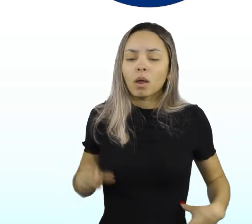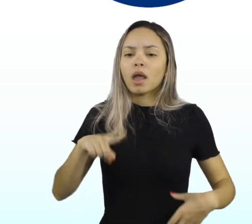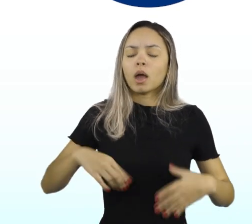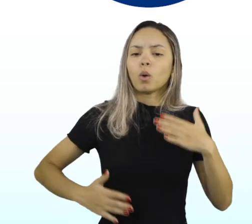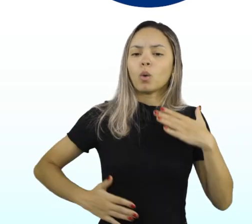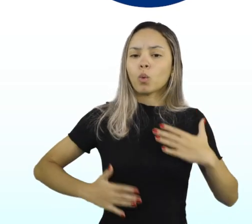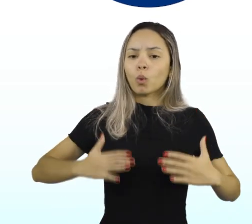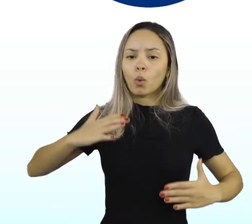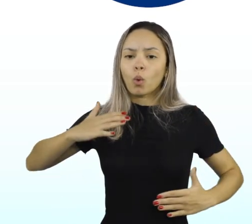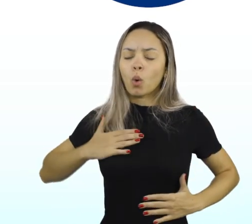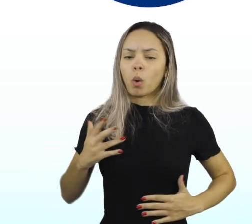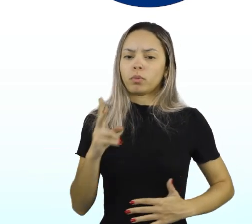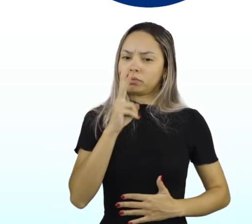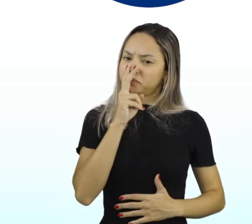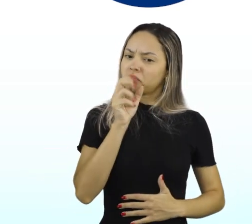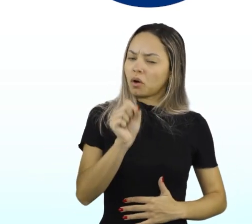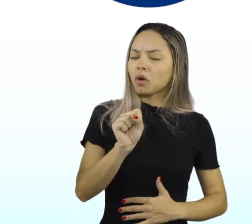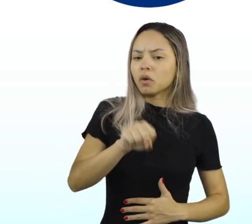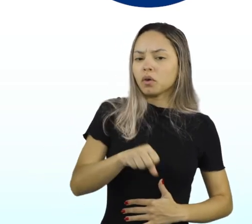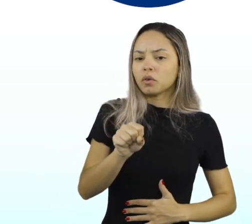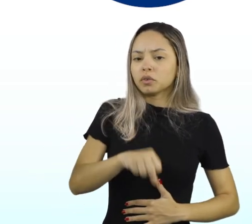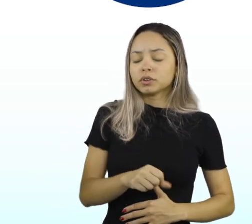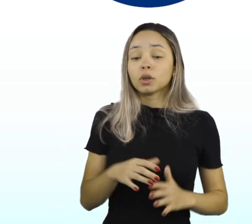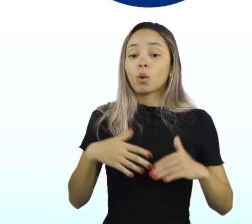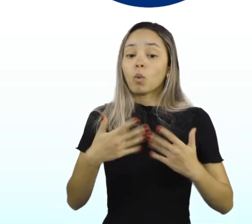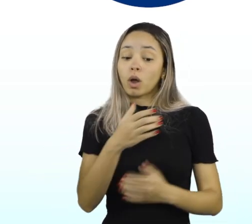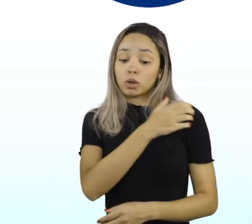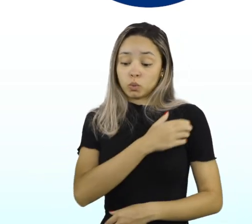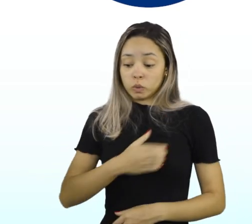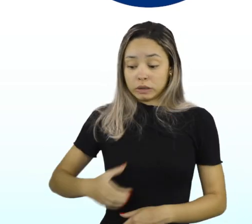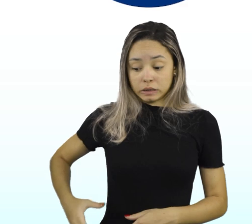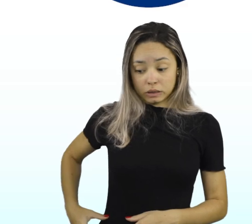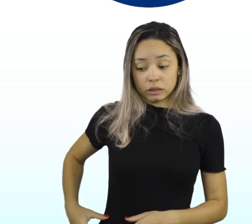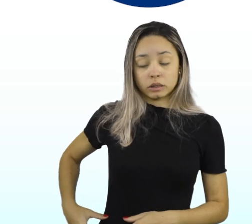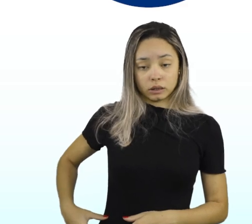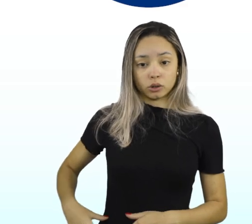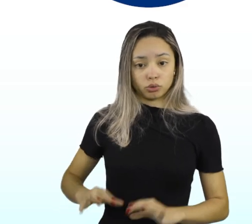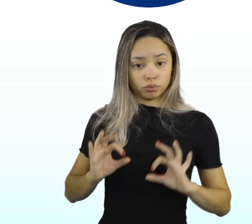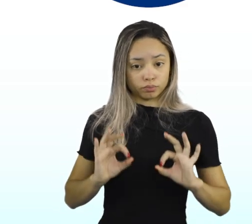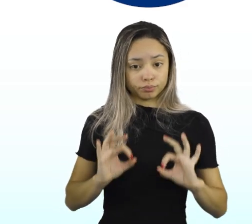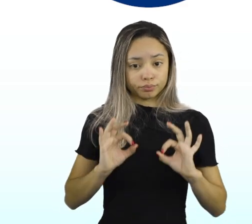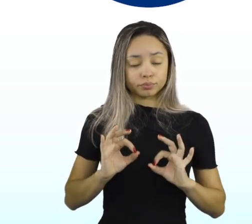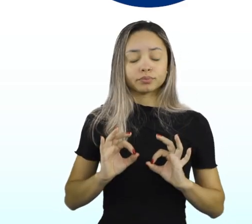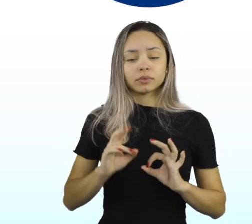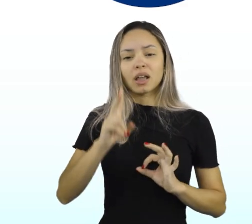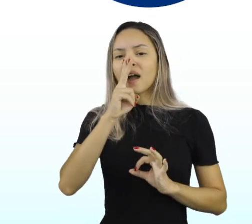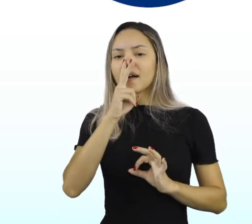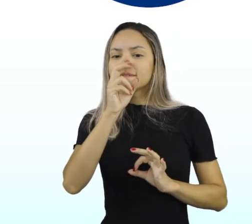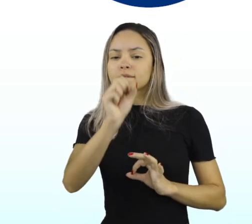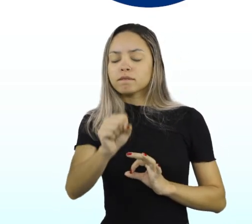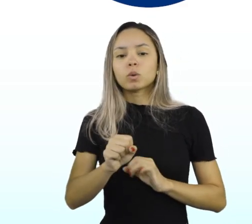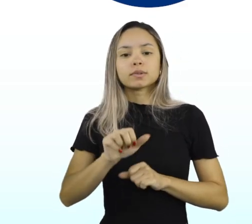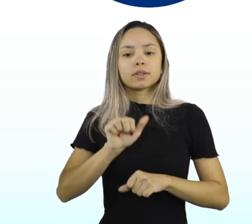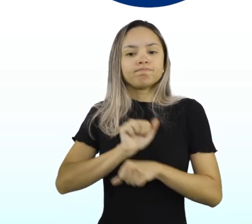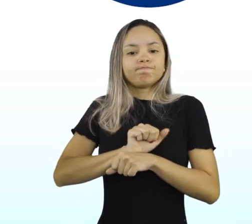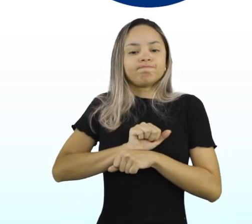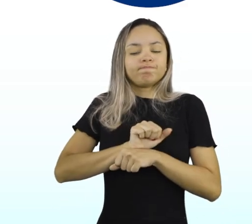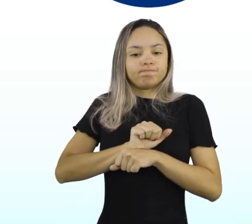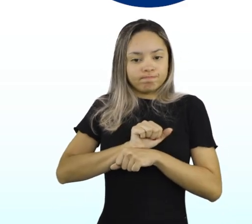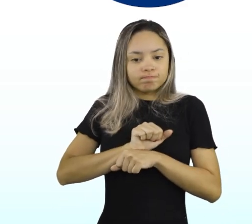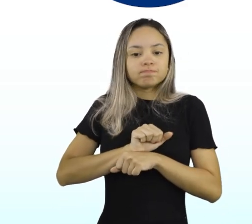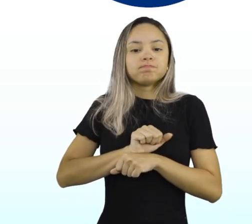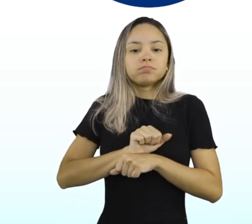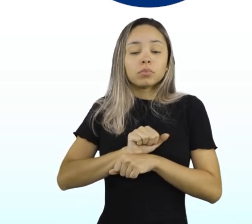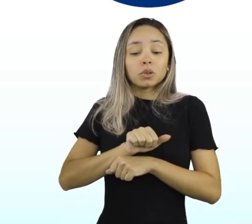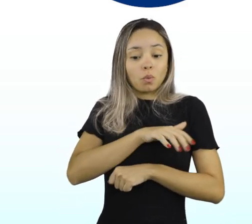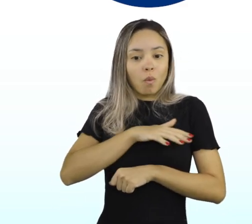corpo relativamente resistente, uma vez que os cintos se estiverem de uma boa parte do corpo, a força não fica concentrada em uma